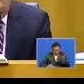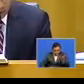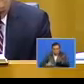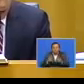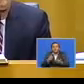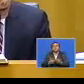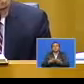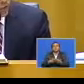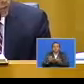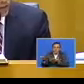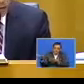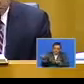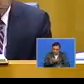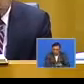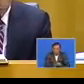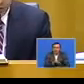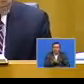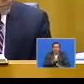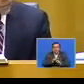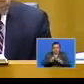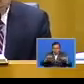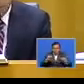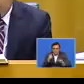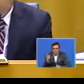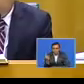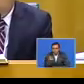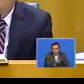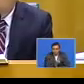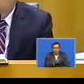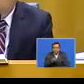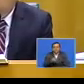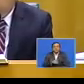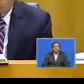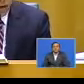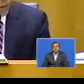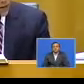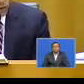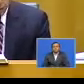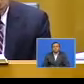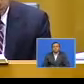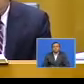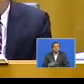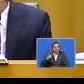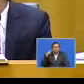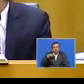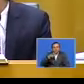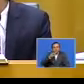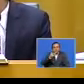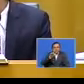e trará a informação a todos vocês. Presidente, pela ordem. Pela ordem, vereador Floriano Pêssaro.